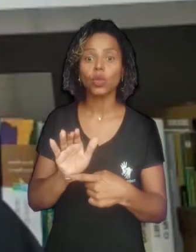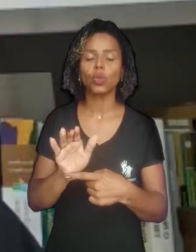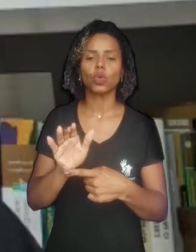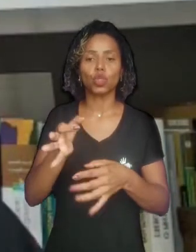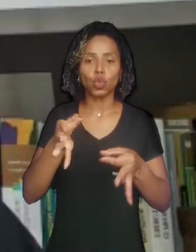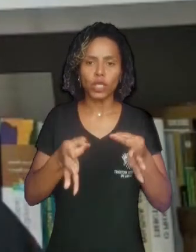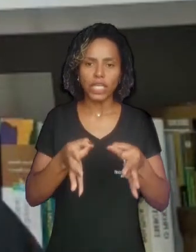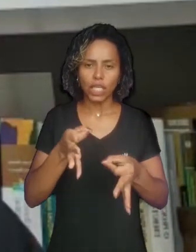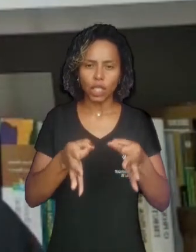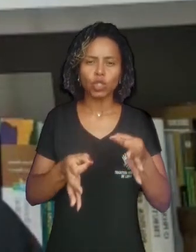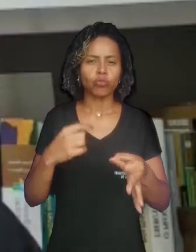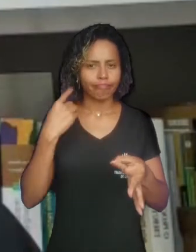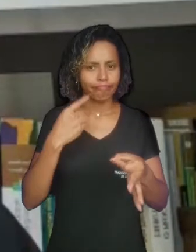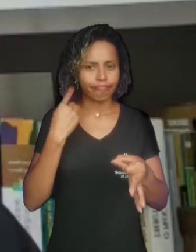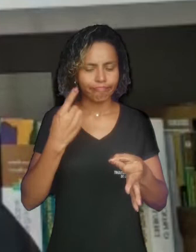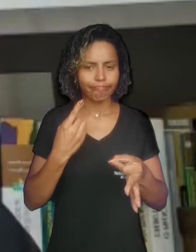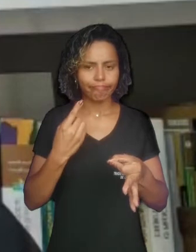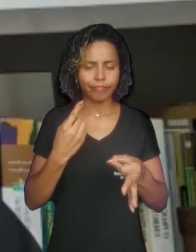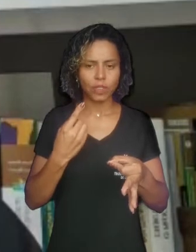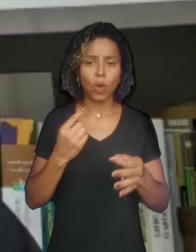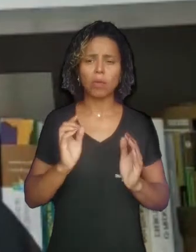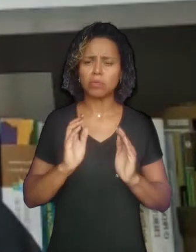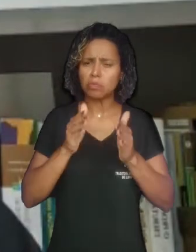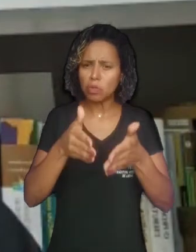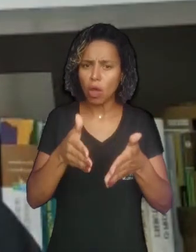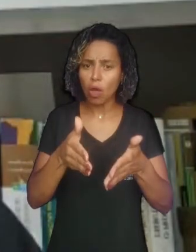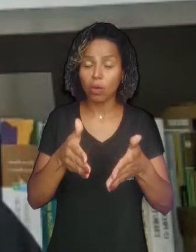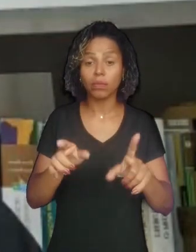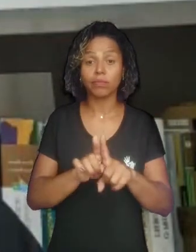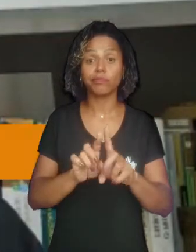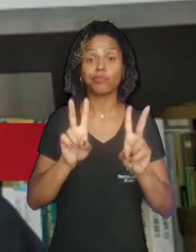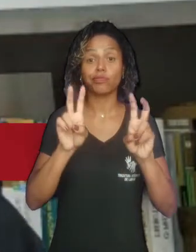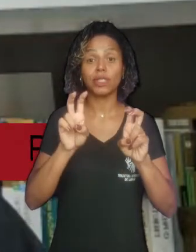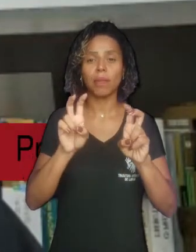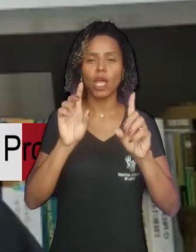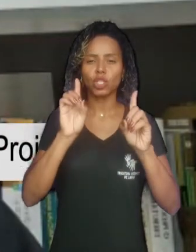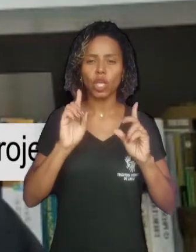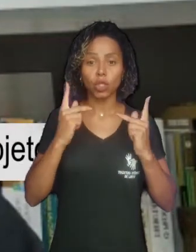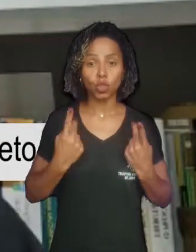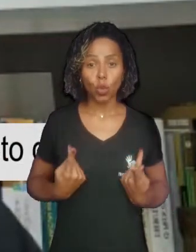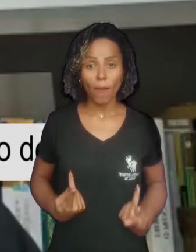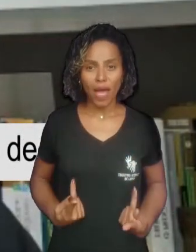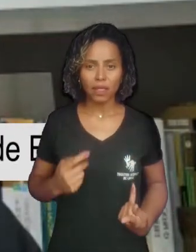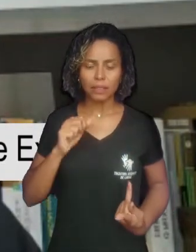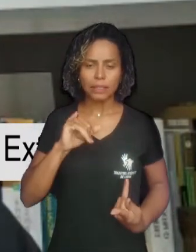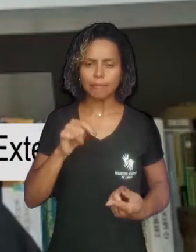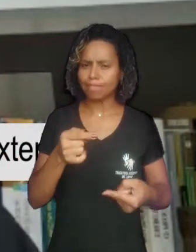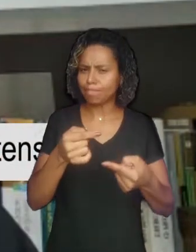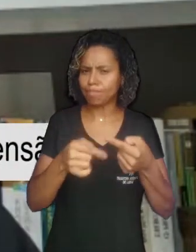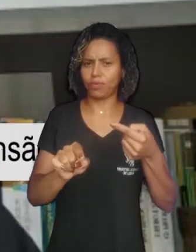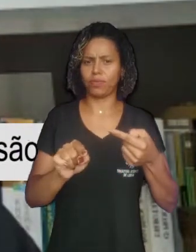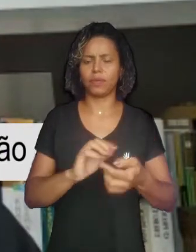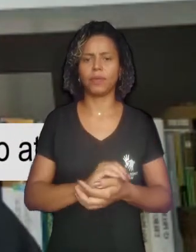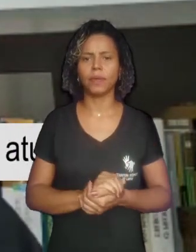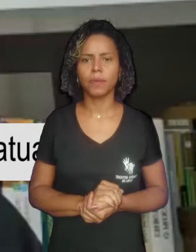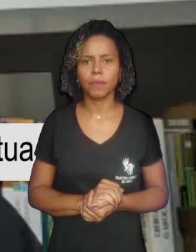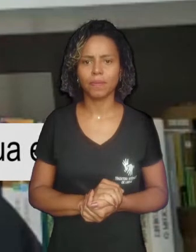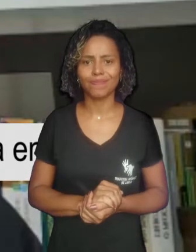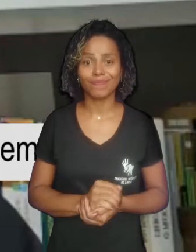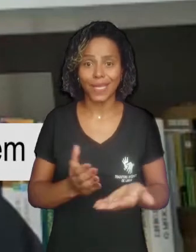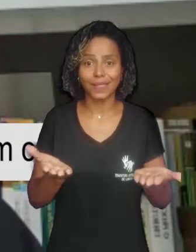geral atendimento jurídico complexo especializaram sobretudo quando os direitos humanos fundamentais desses grupos vulneráveis são